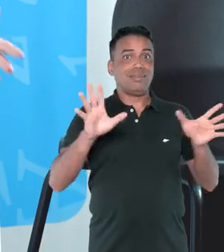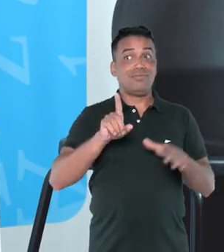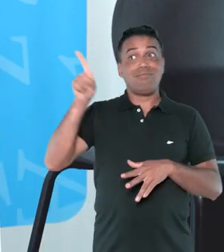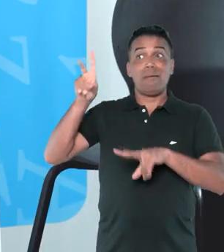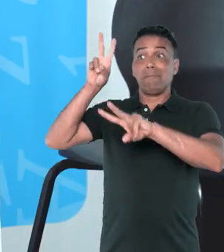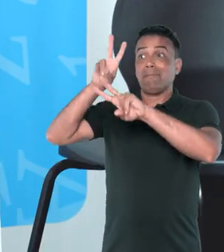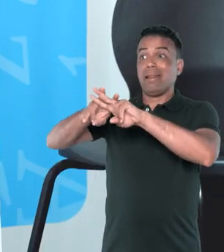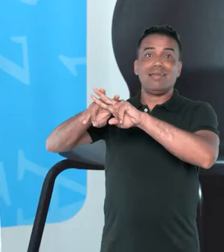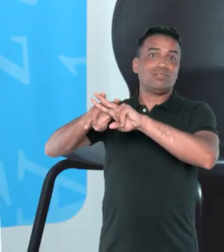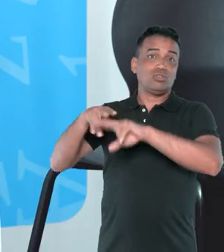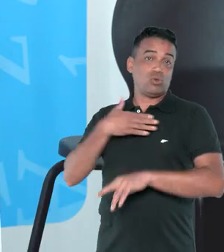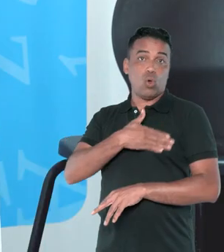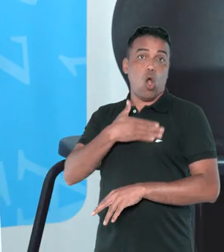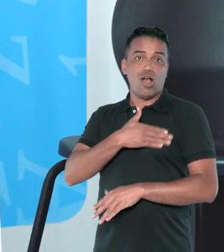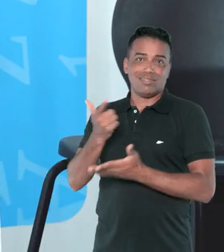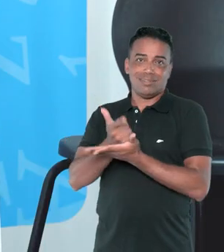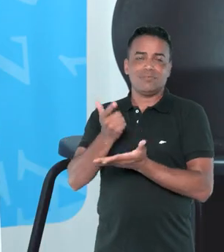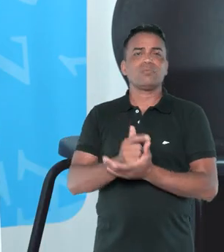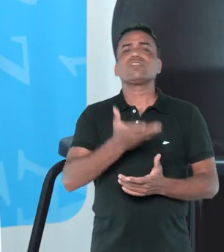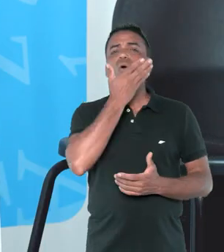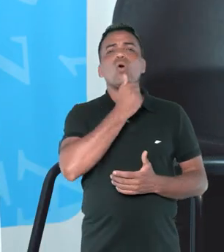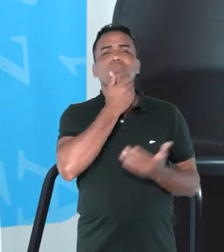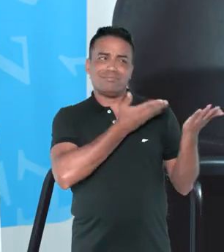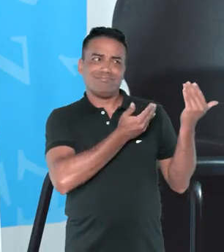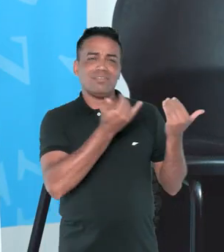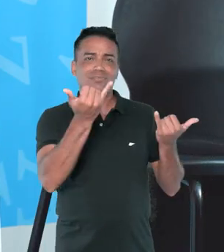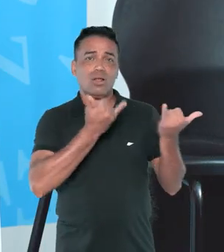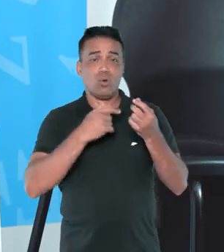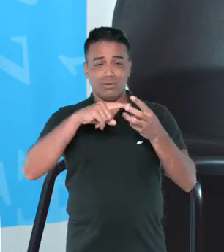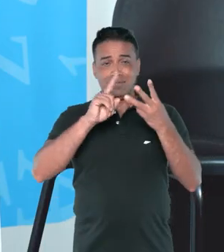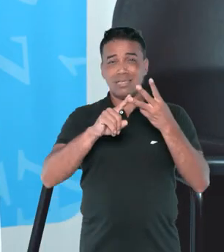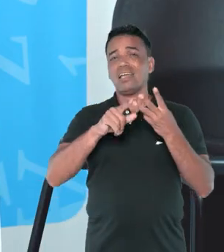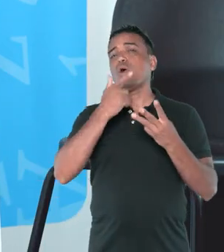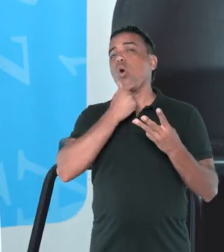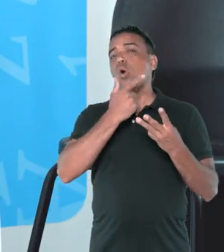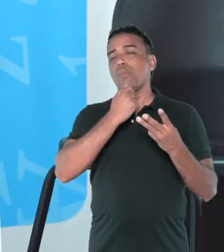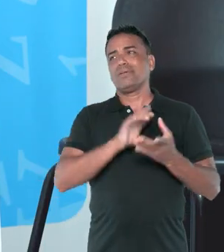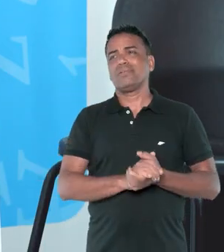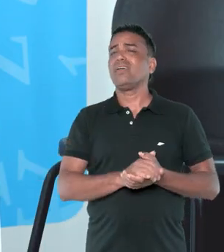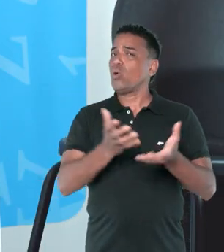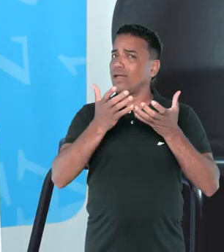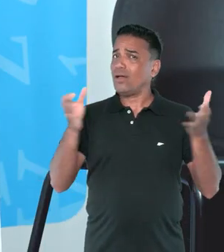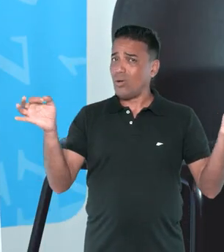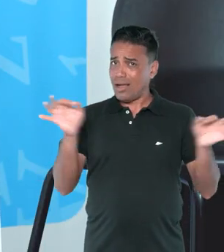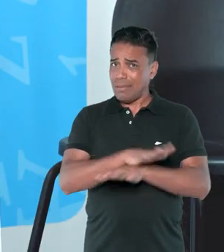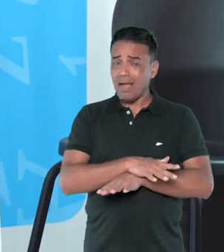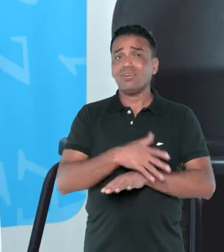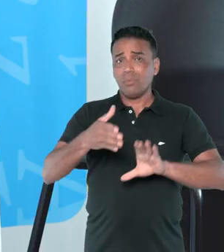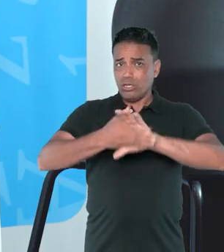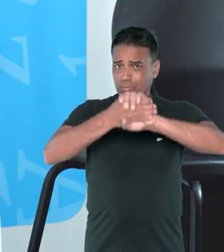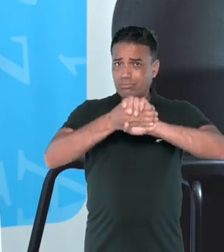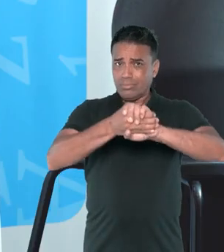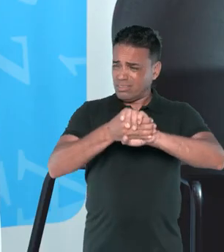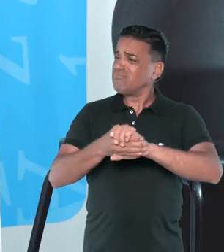de uma pessoa que está na cadeia e gosta de um livro. E aí teve um rapaz que disse assim, o terceiro falou assim, eu quero saber se quando terminar a senhora pode